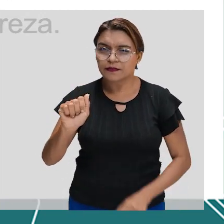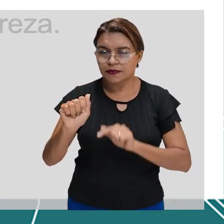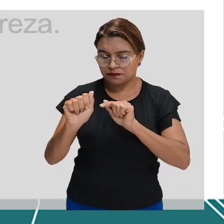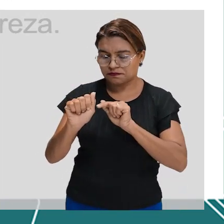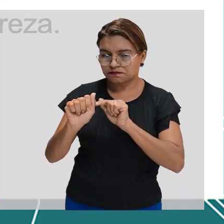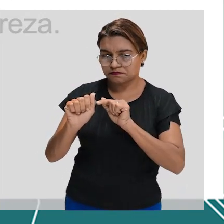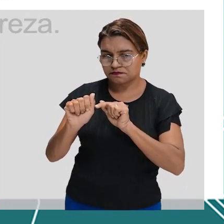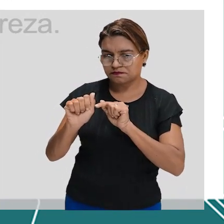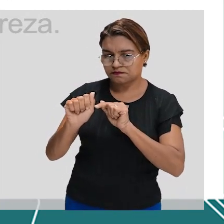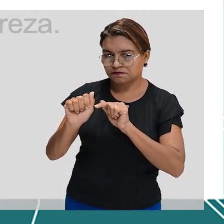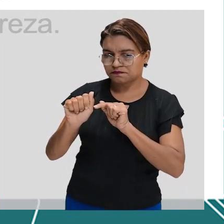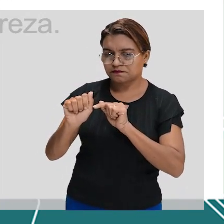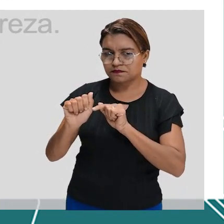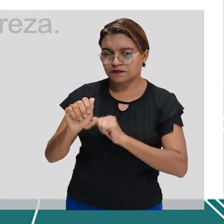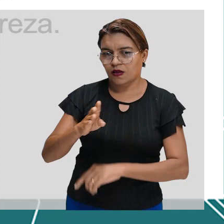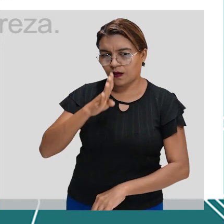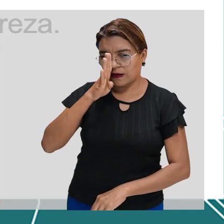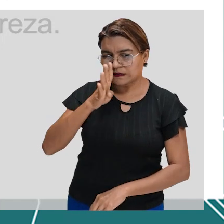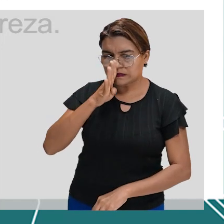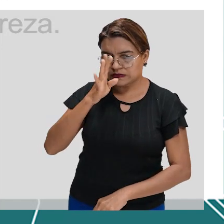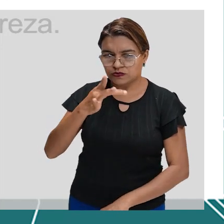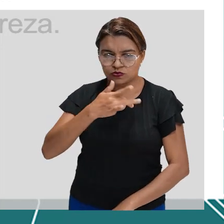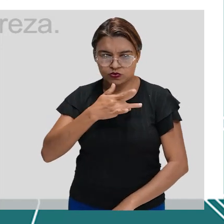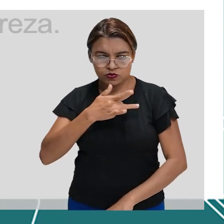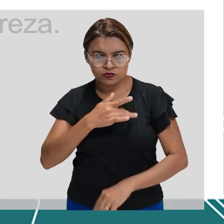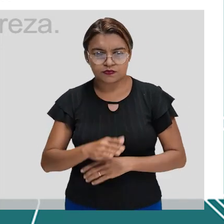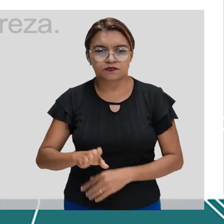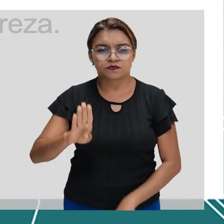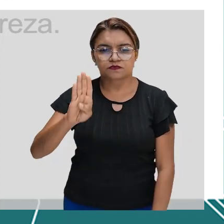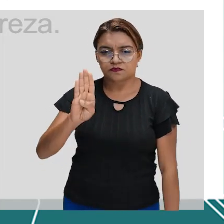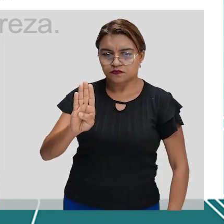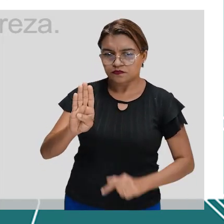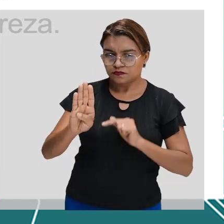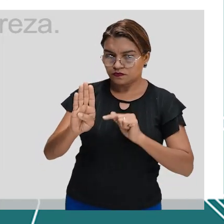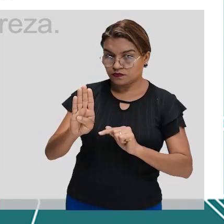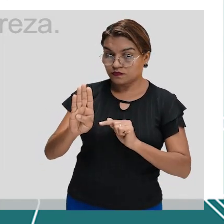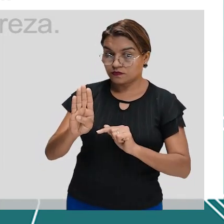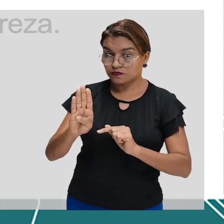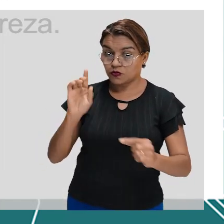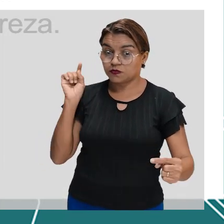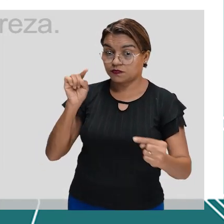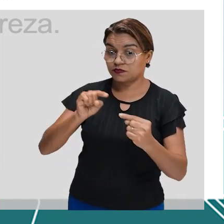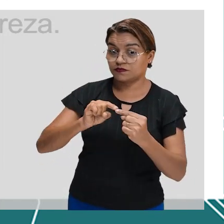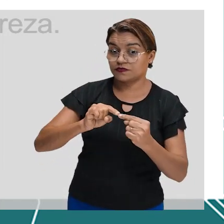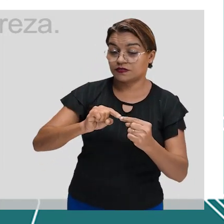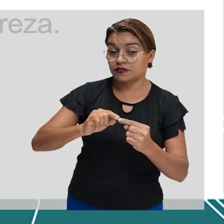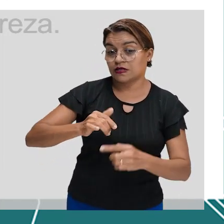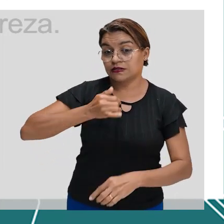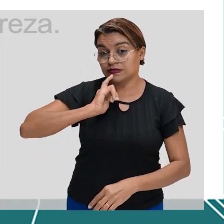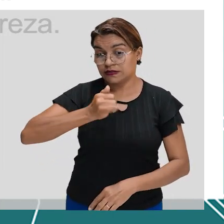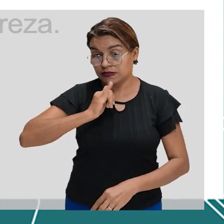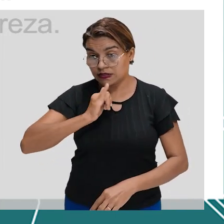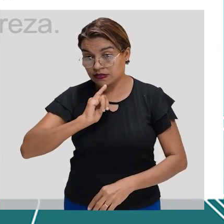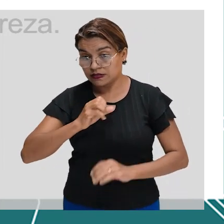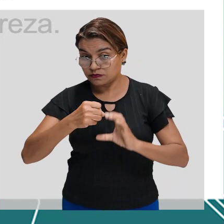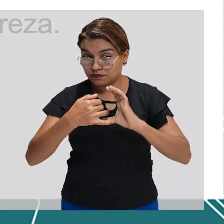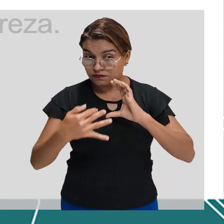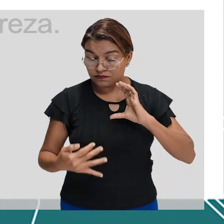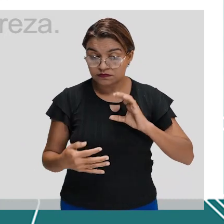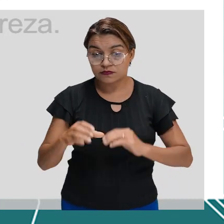de sentimentalismo objetividade da narrativa caracterizada pela concisão